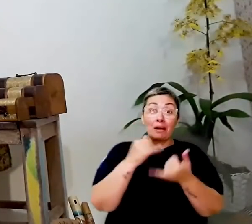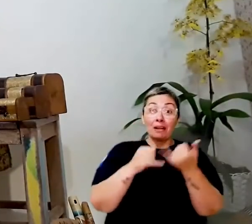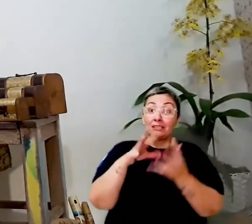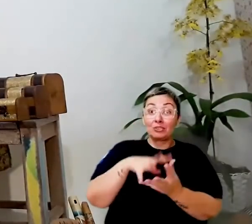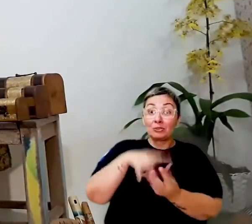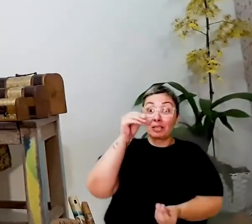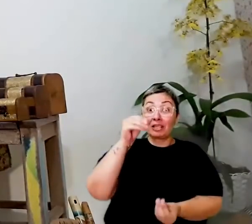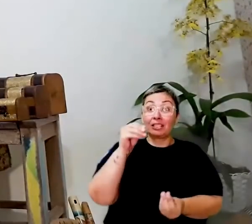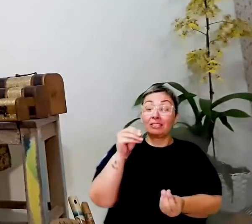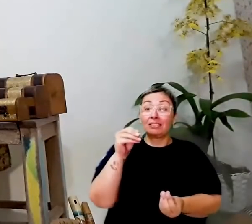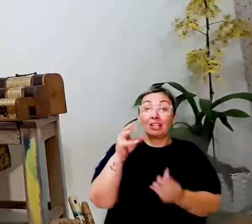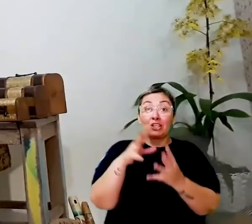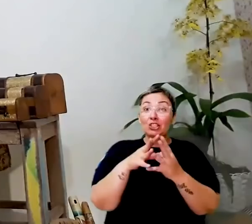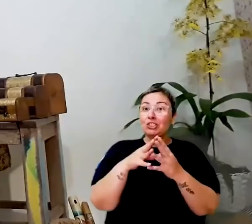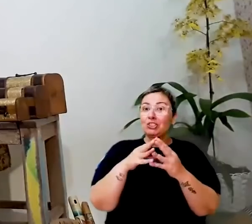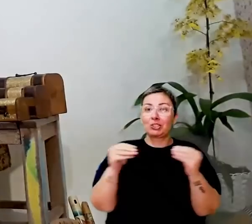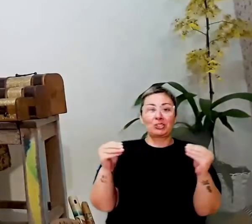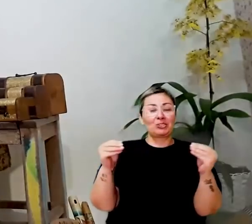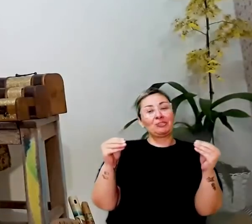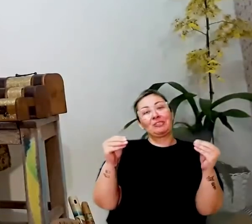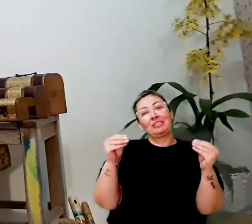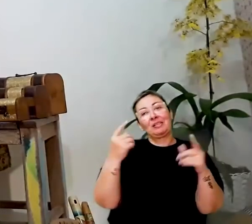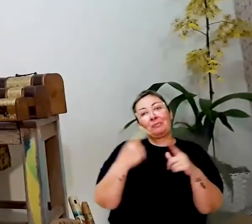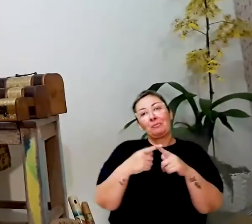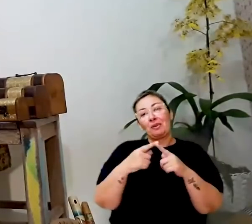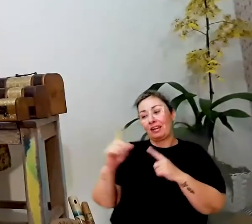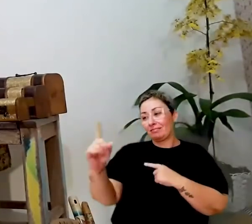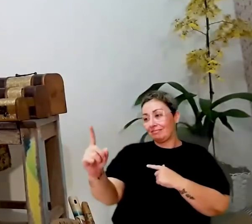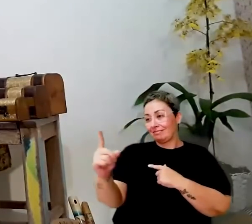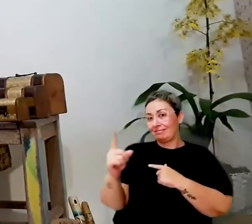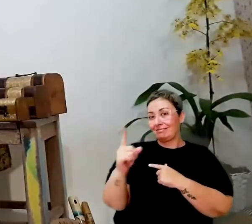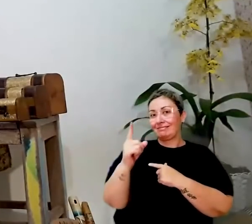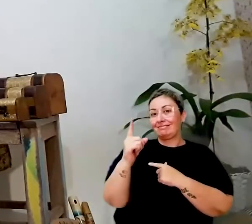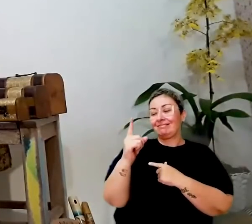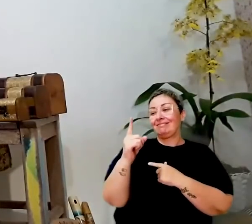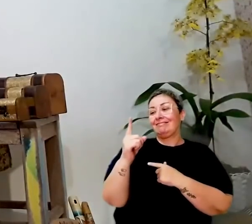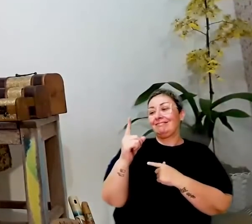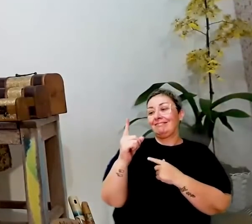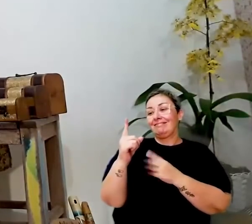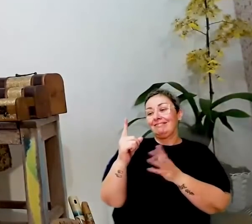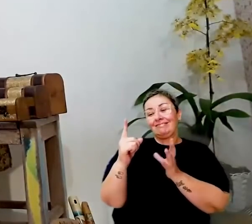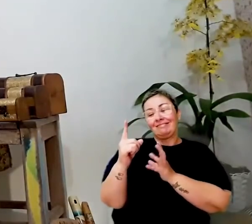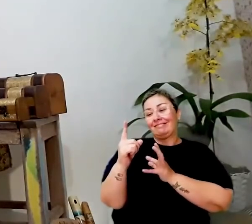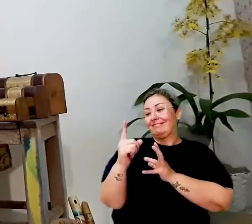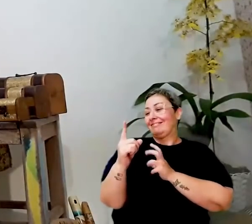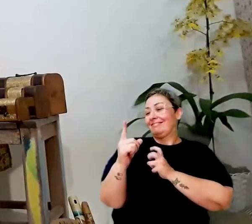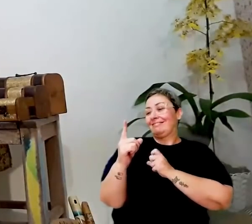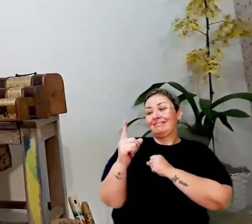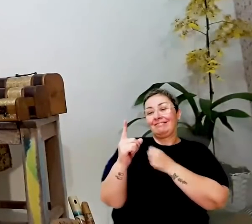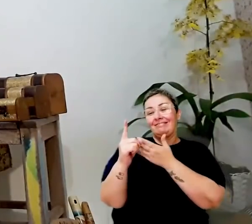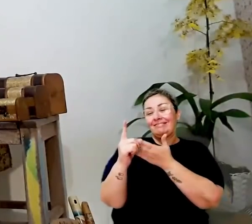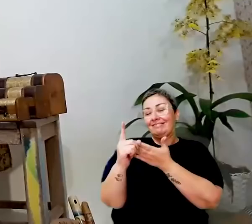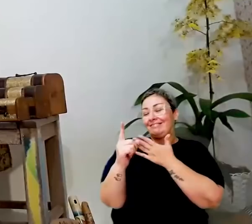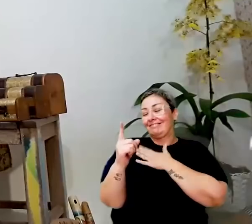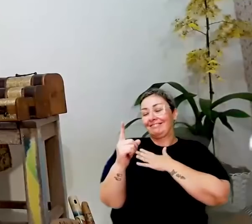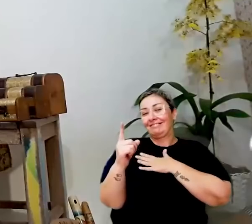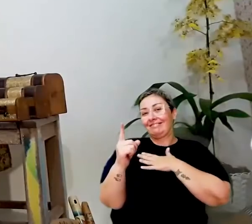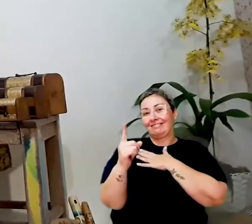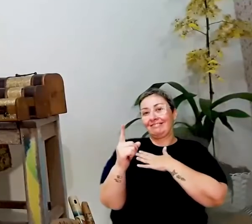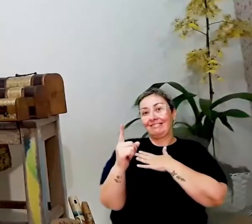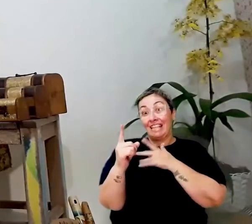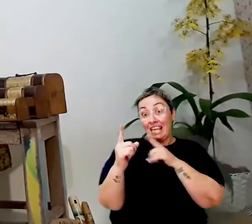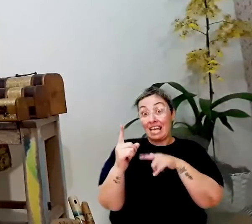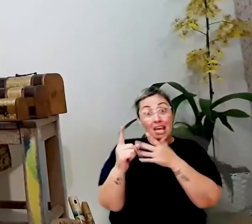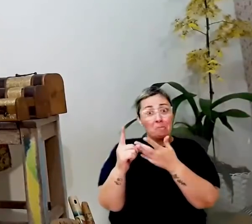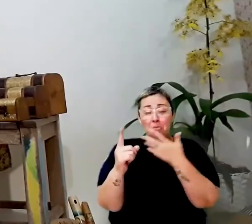mágica, vai embora quando a gente escuta aquela voz cantando e nos ninando. E essa